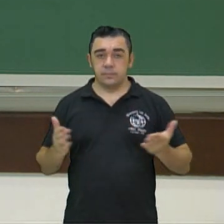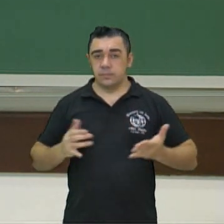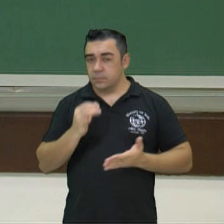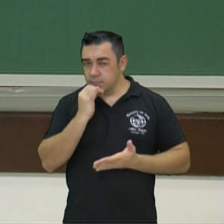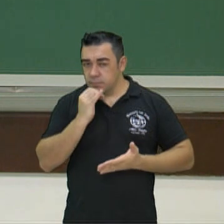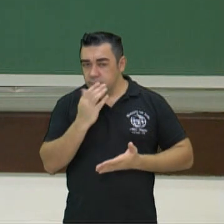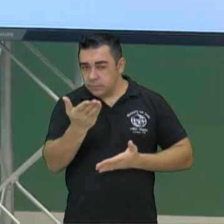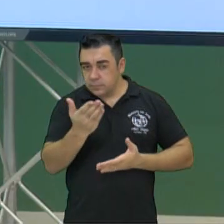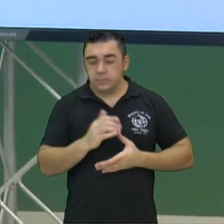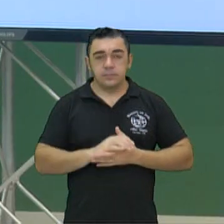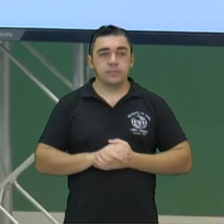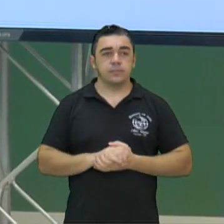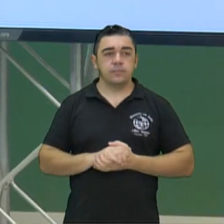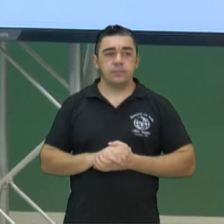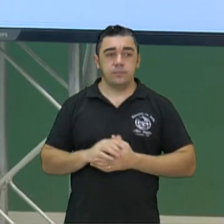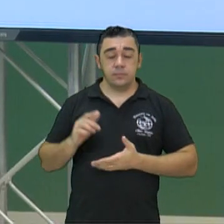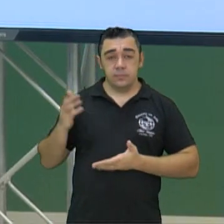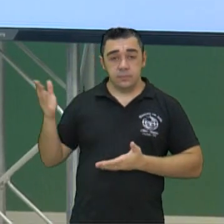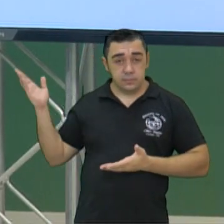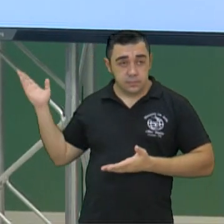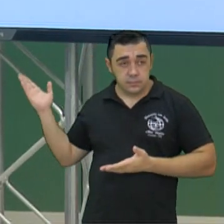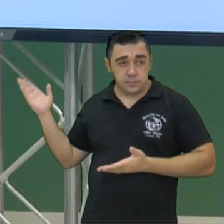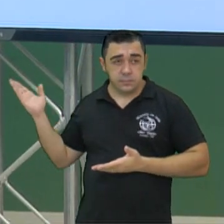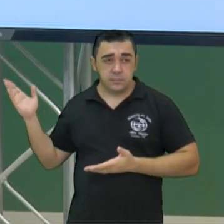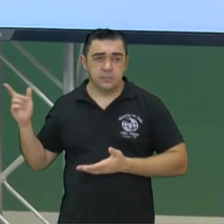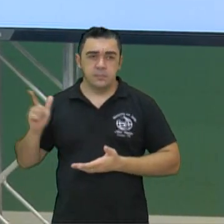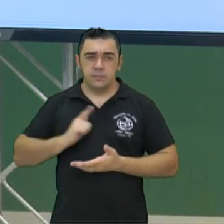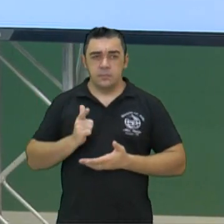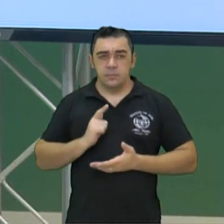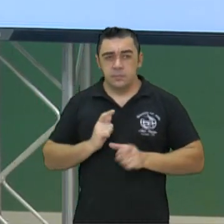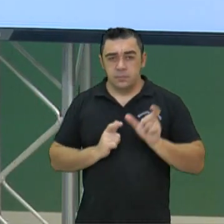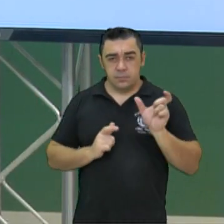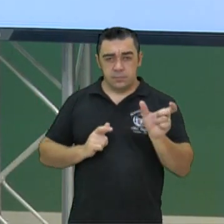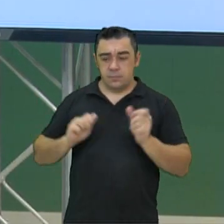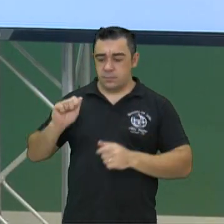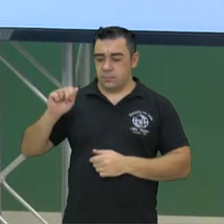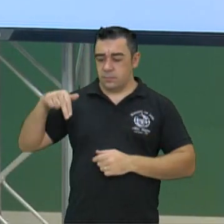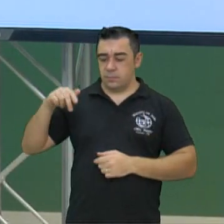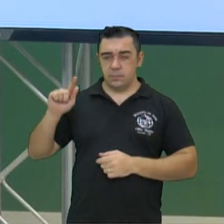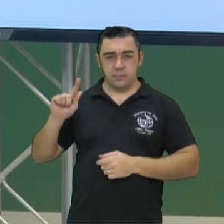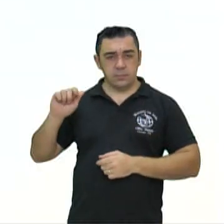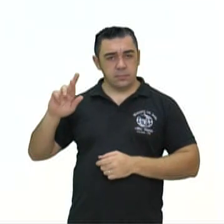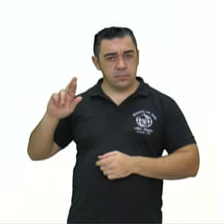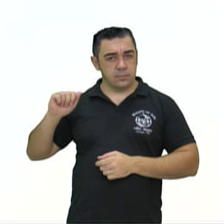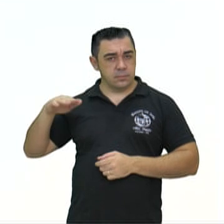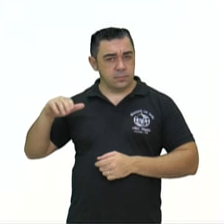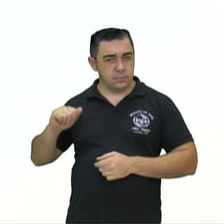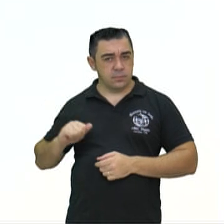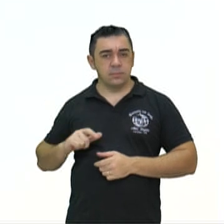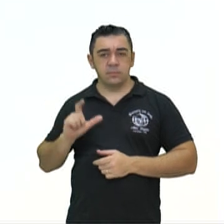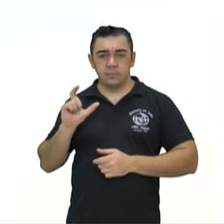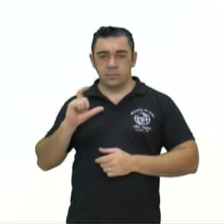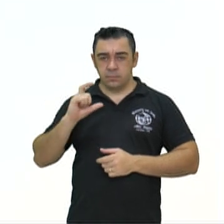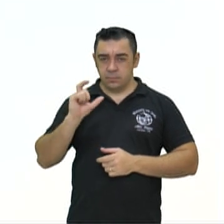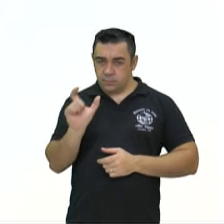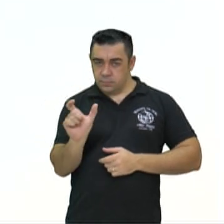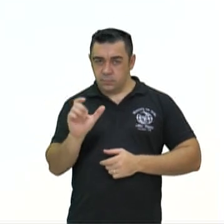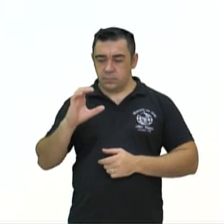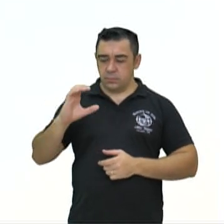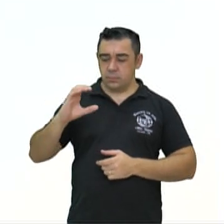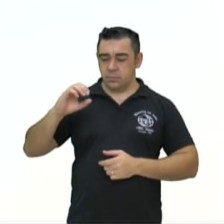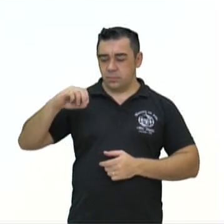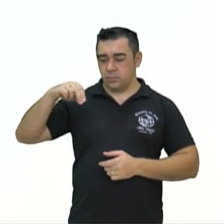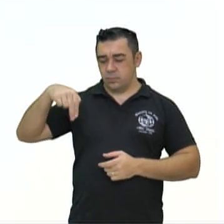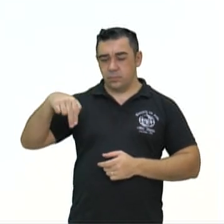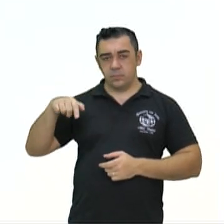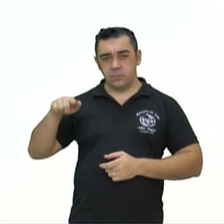fazer um exemplo? Aqui, ó, considerando os anagramas formados pela palavra conquista. Primeiro a gente tem